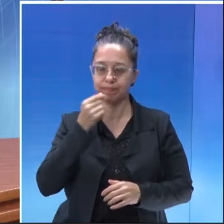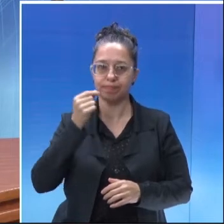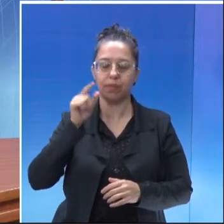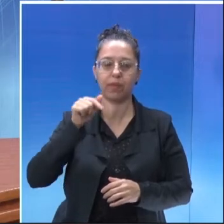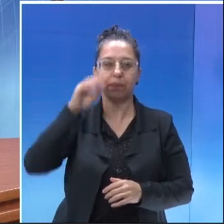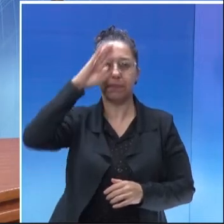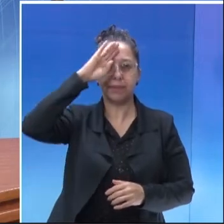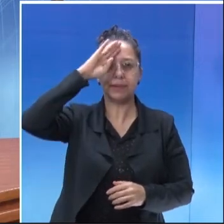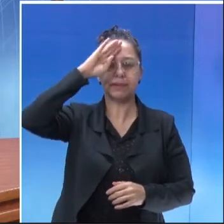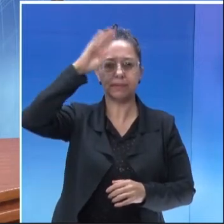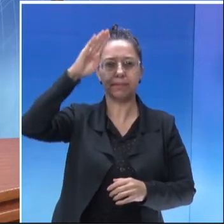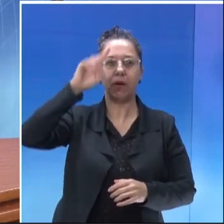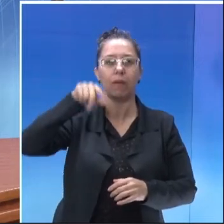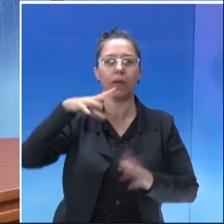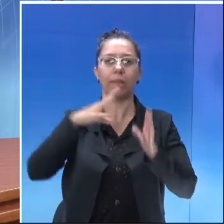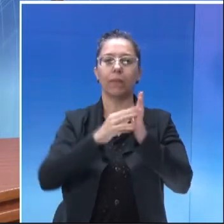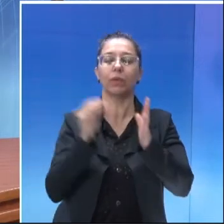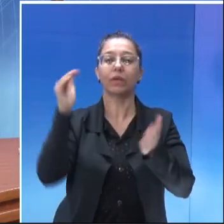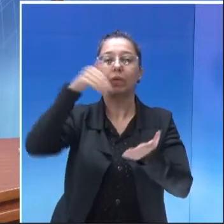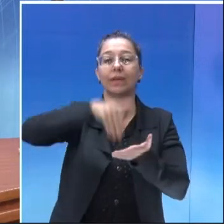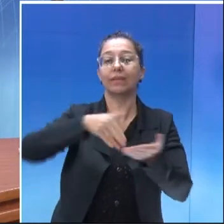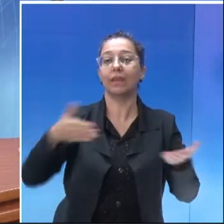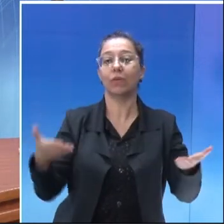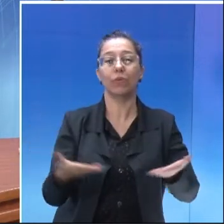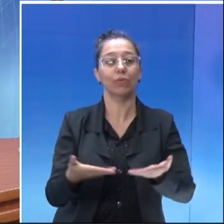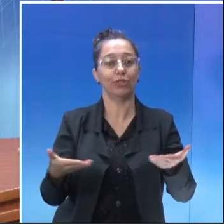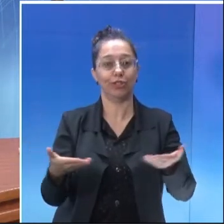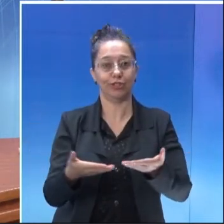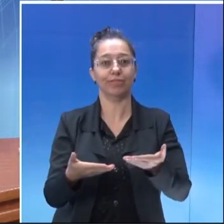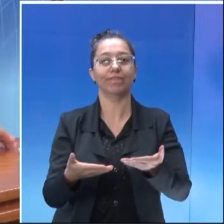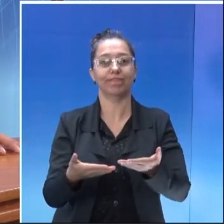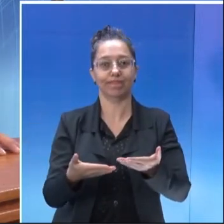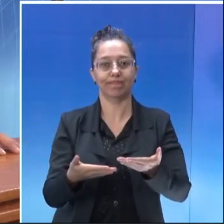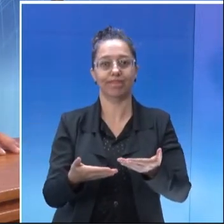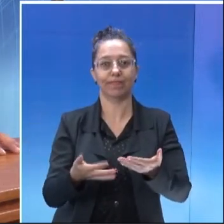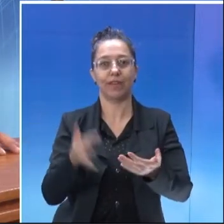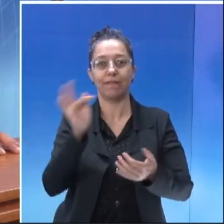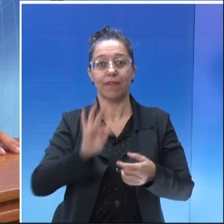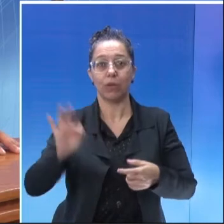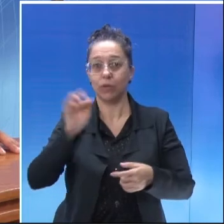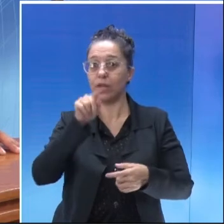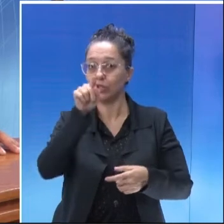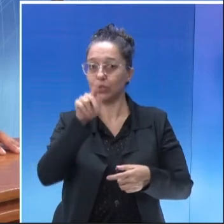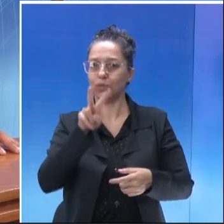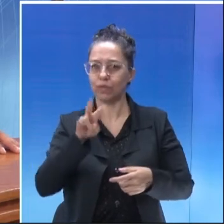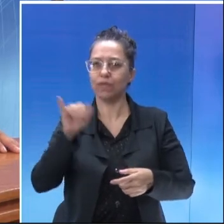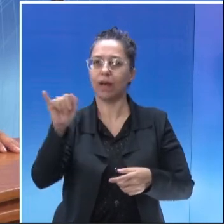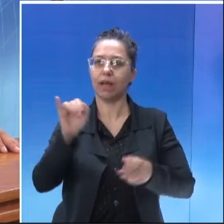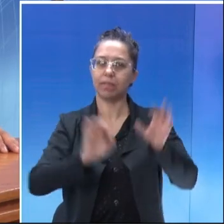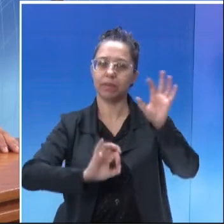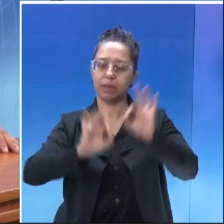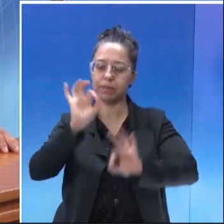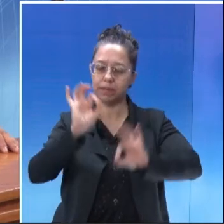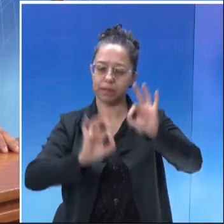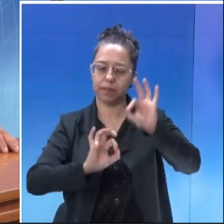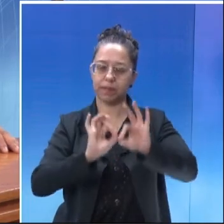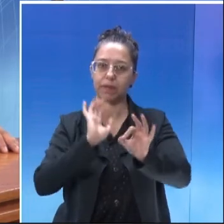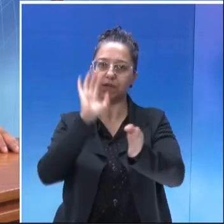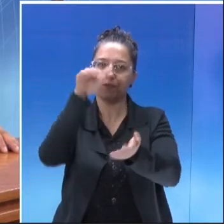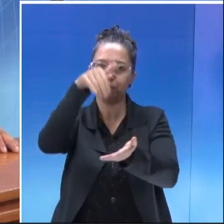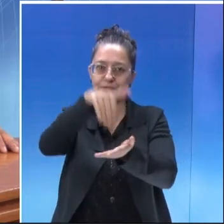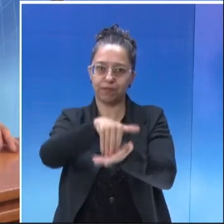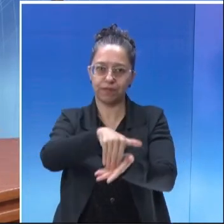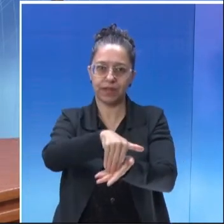Método. Então, é um modelo que vem até hoje, meus queridos. Igual eu falei para vocês, na faculdade você vai ter